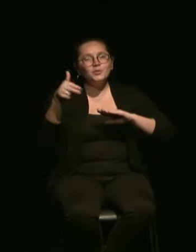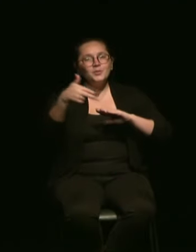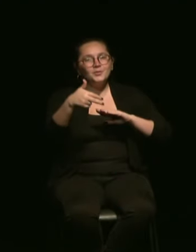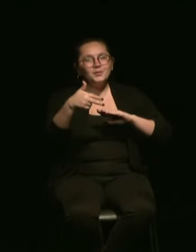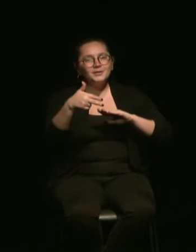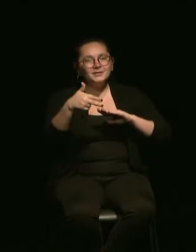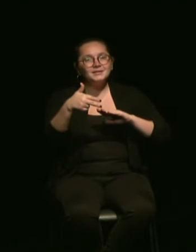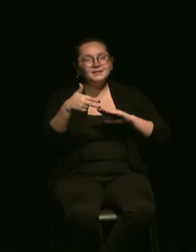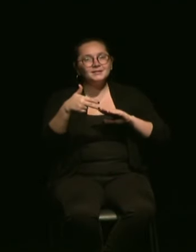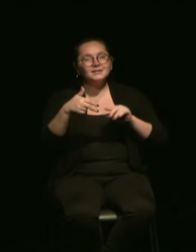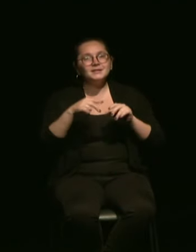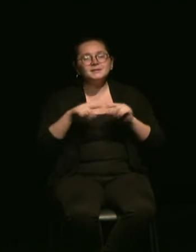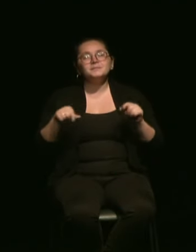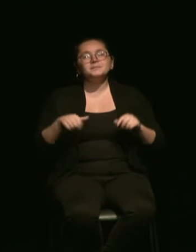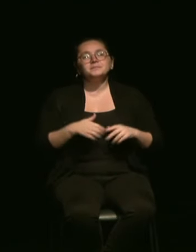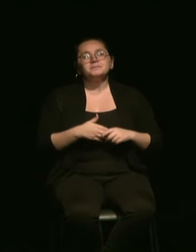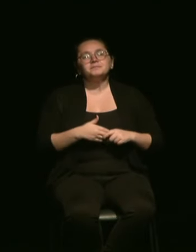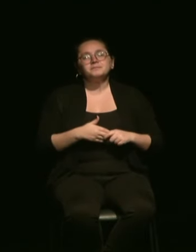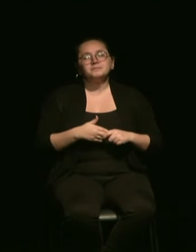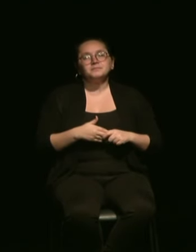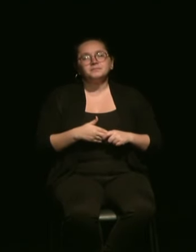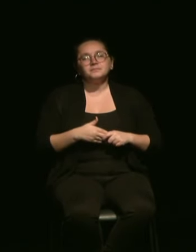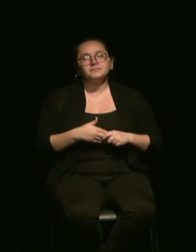os móveis.